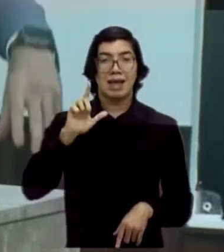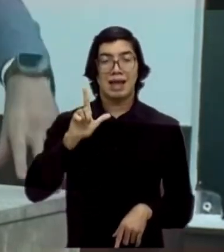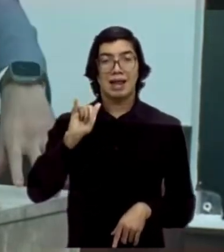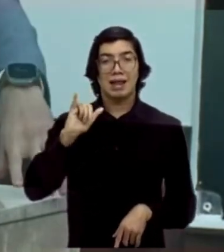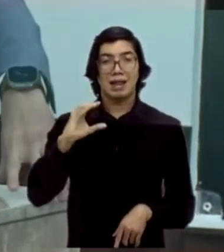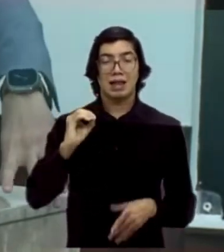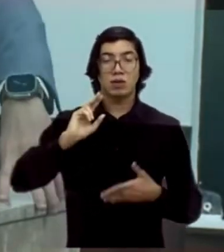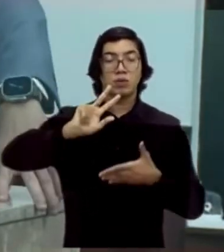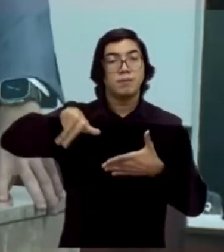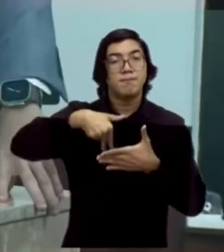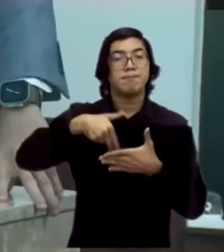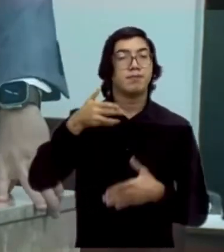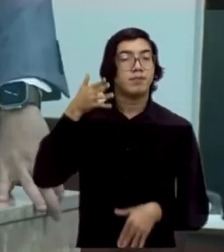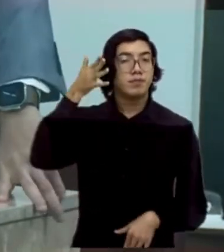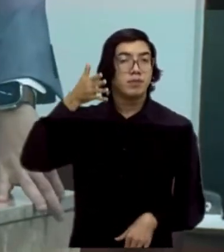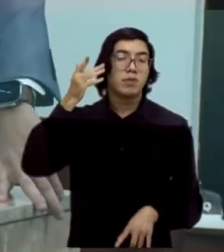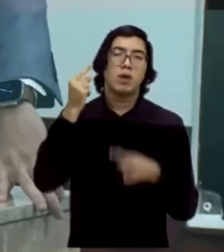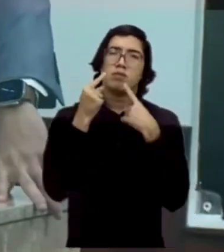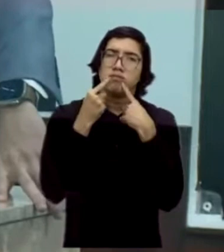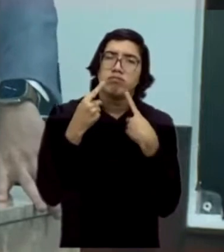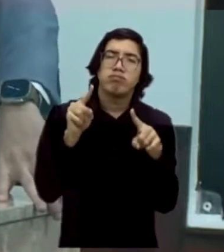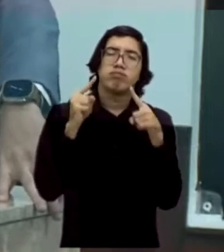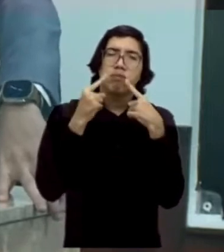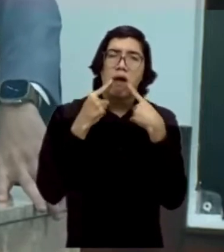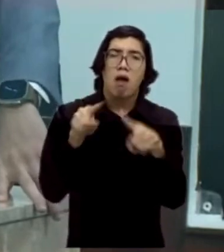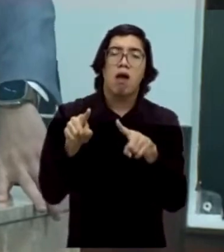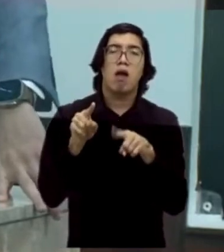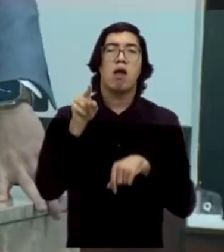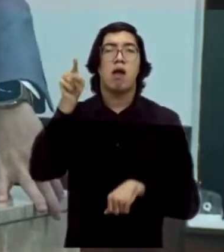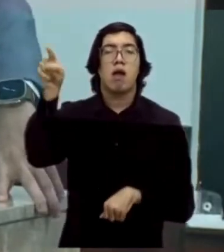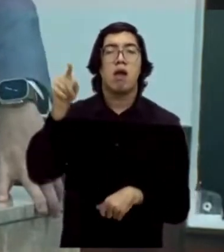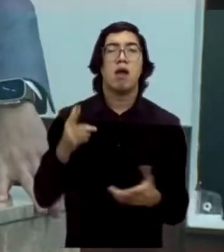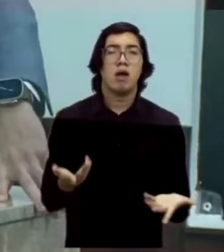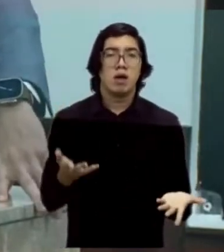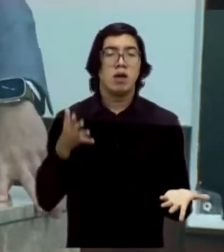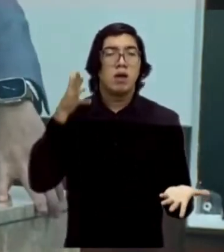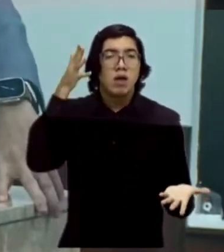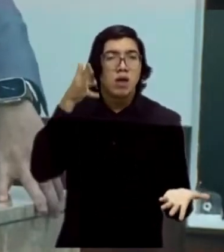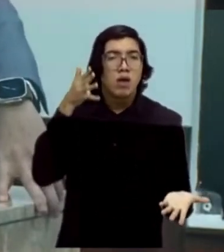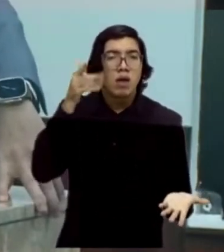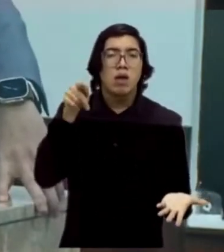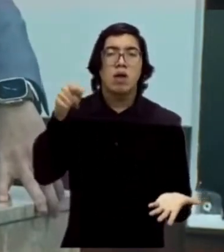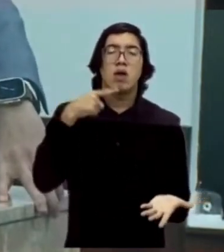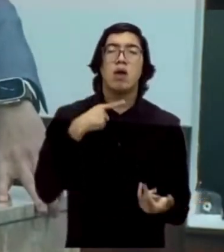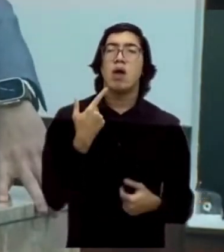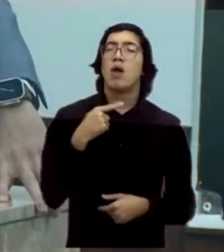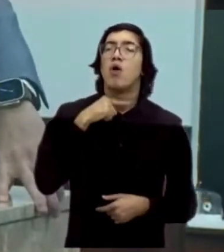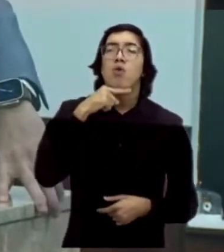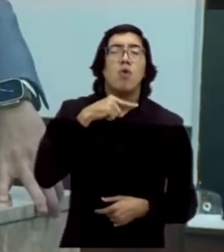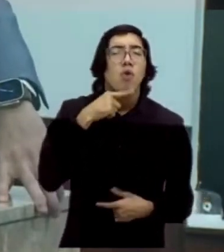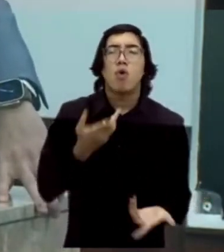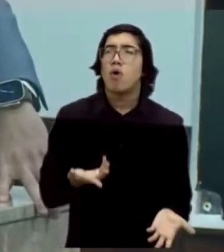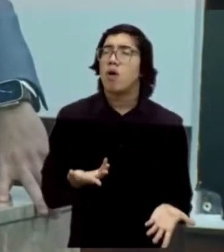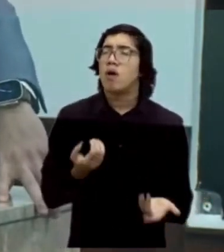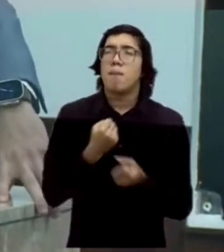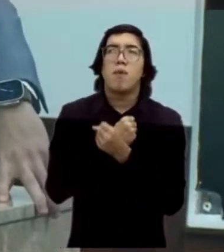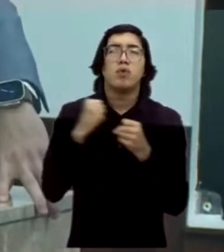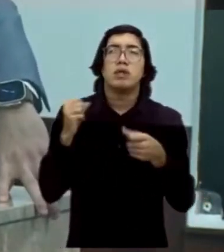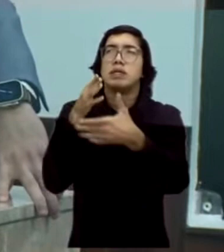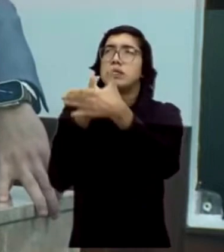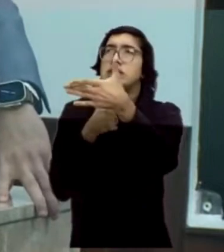tribuna também para reclamar da falta ali, vereador Juscelino, da falta de diálogo que esse governo